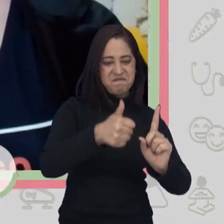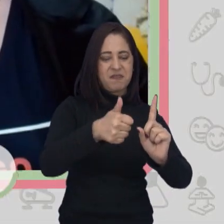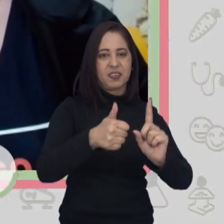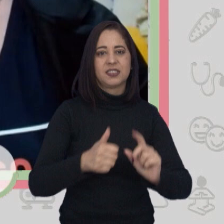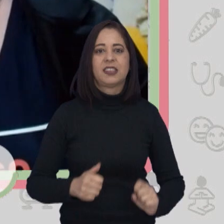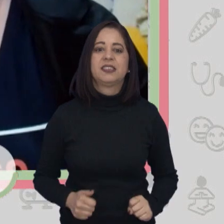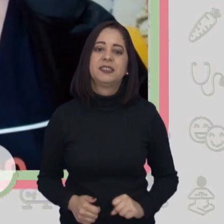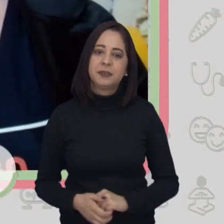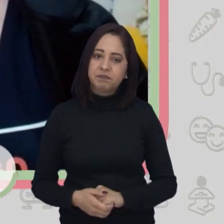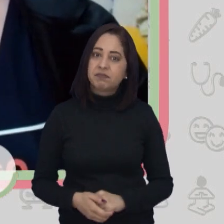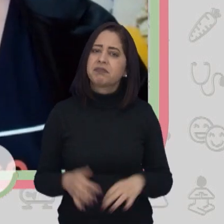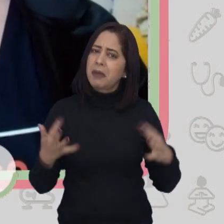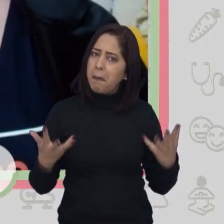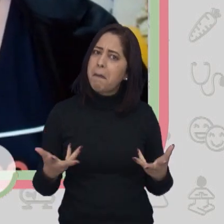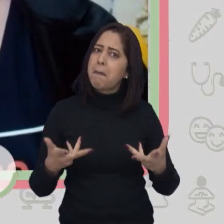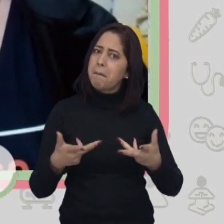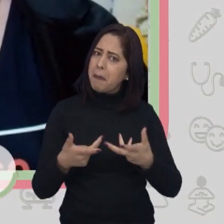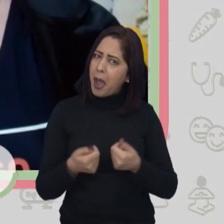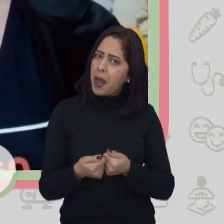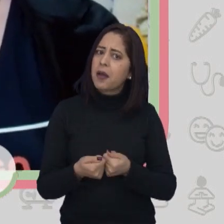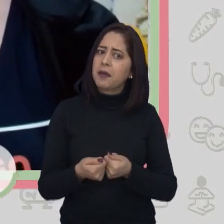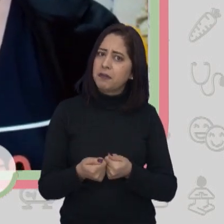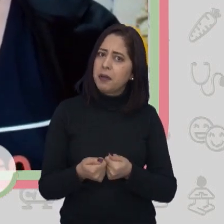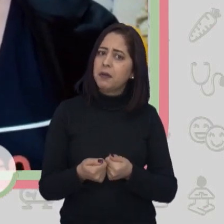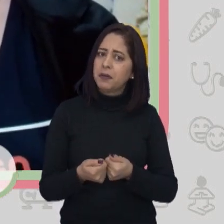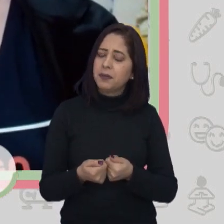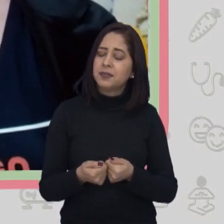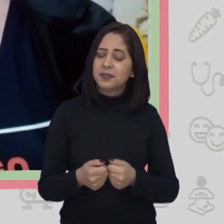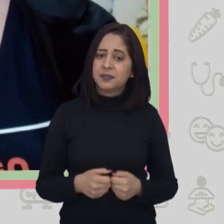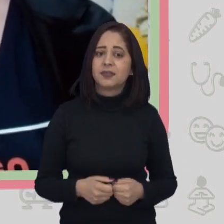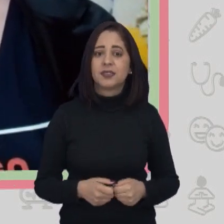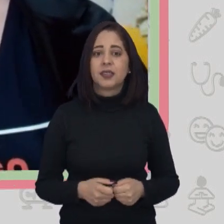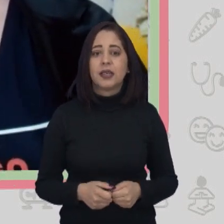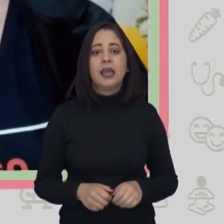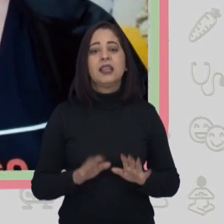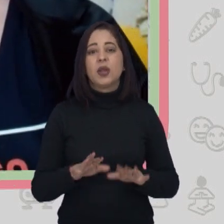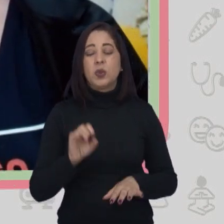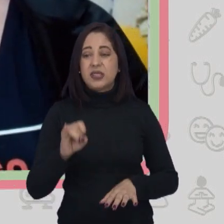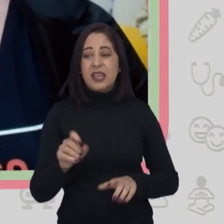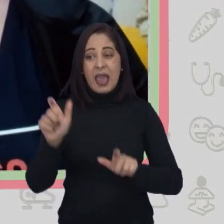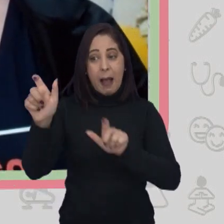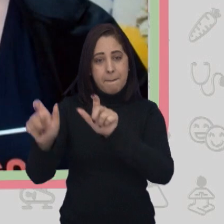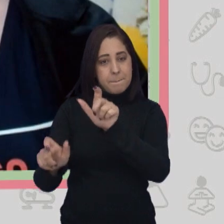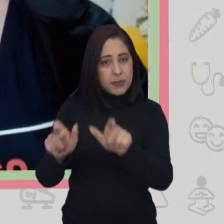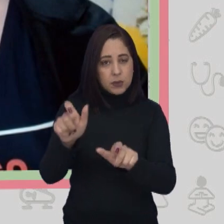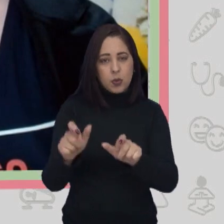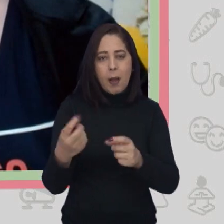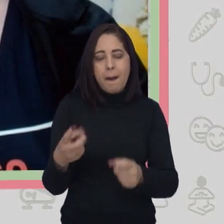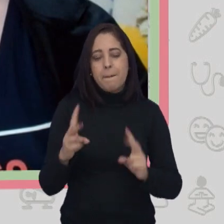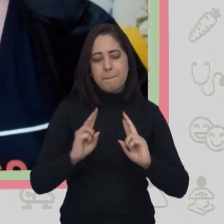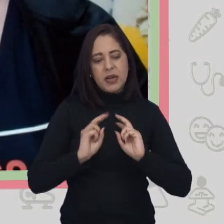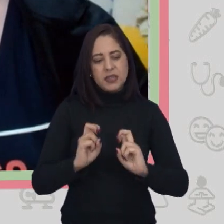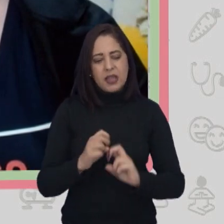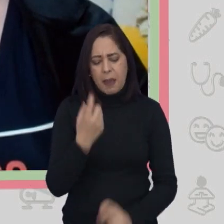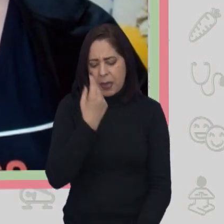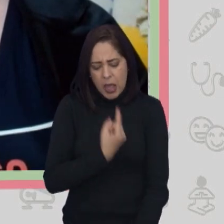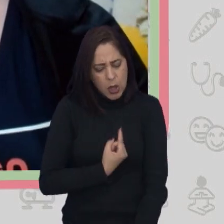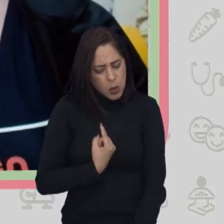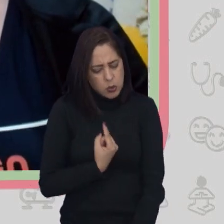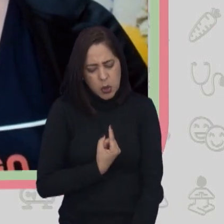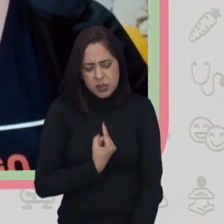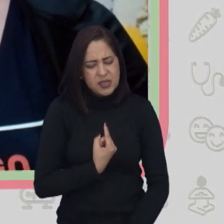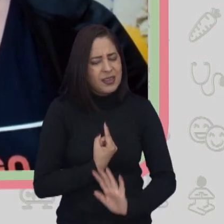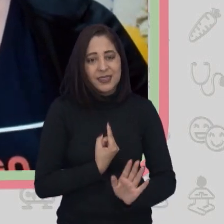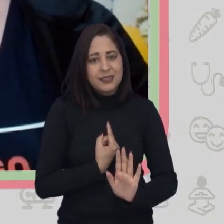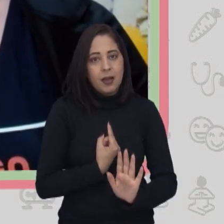bacana, Ale. Maravilhoso escutar você, viu? E quando as pessoas percebem que não estão mais sozinhas, eu imagino que é mais fácil